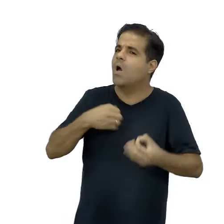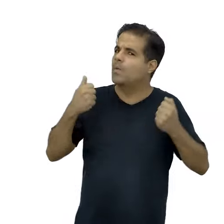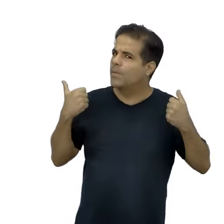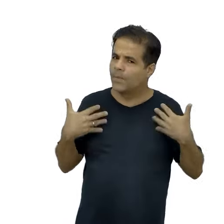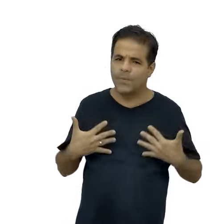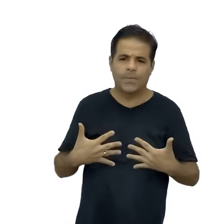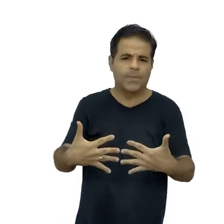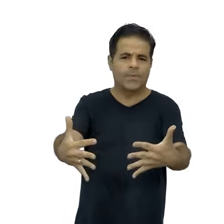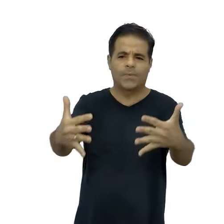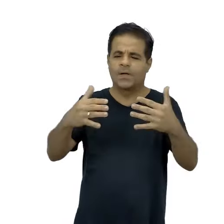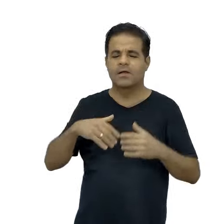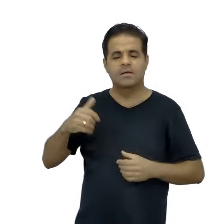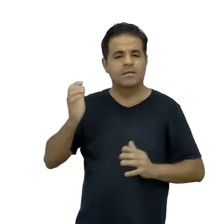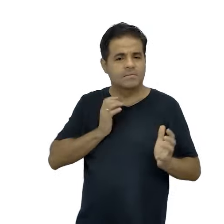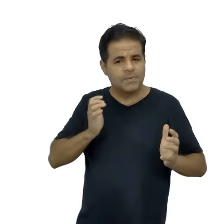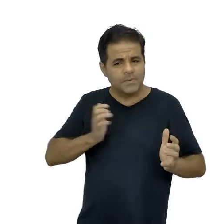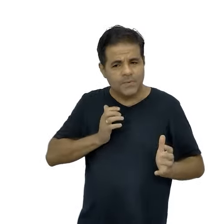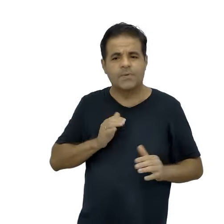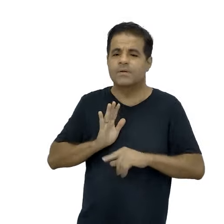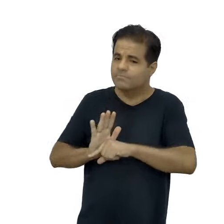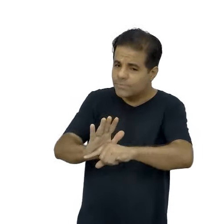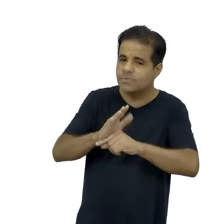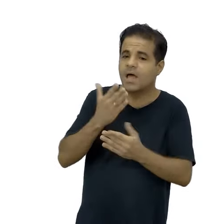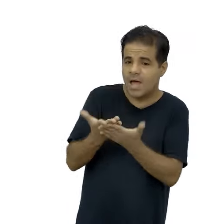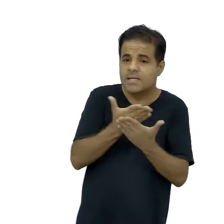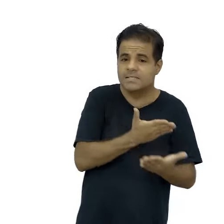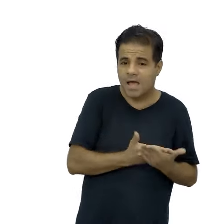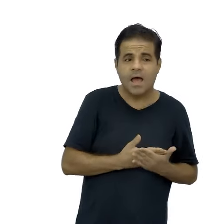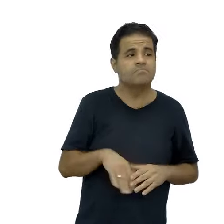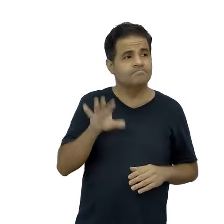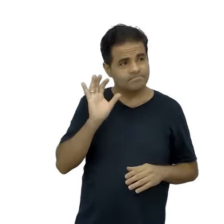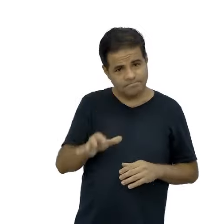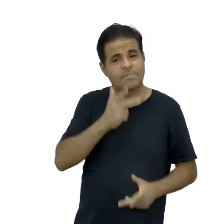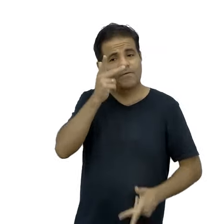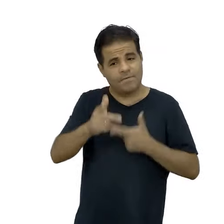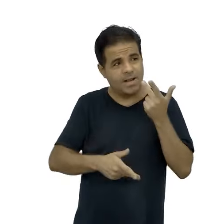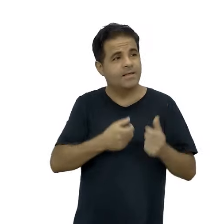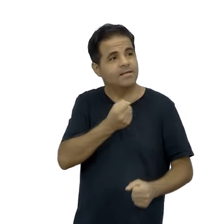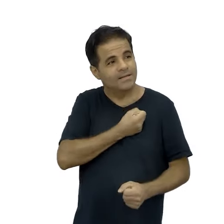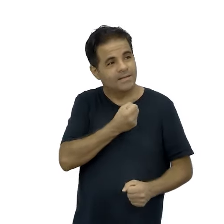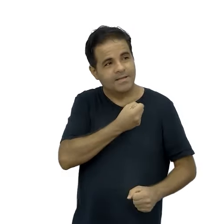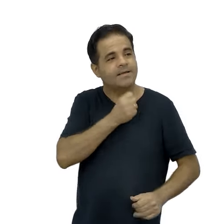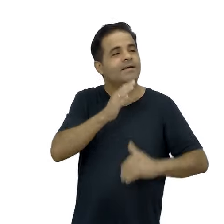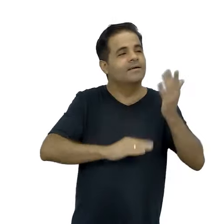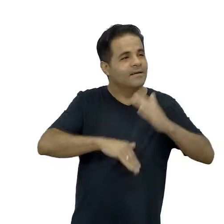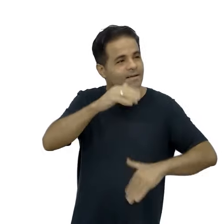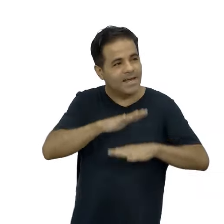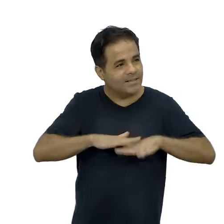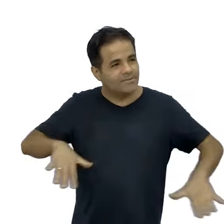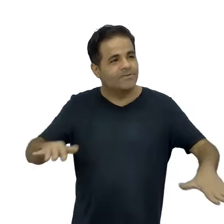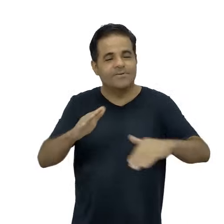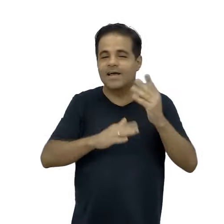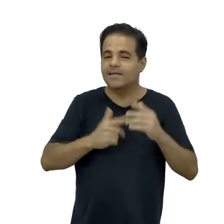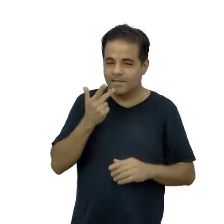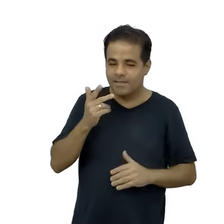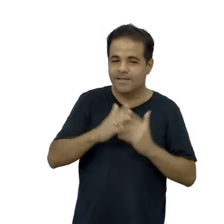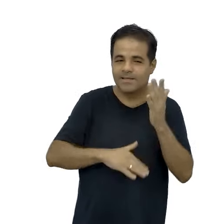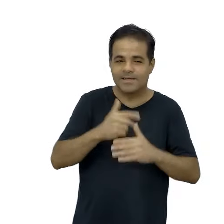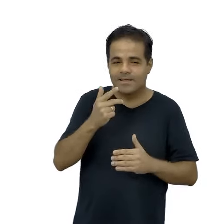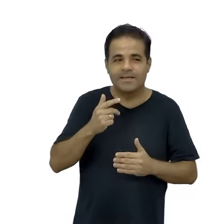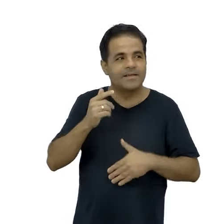sempre ali para enriquecer as nossas aulas. Nesse caso, falando sobre números racionais, sobre frações, nós temos os